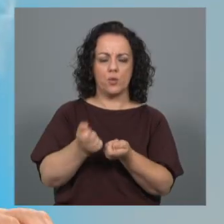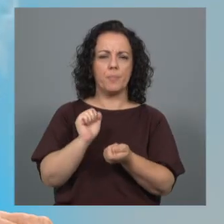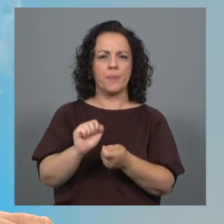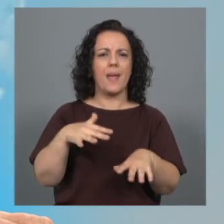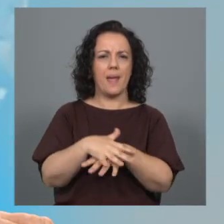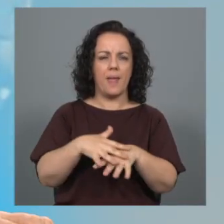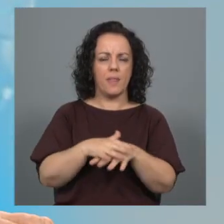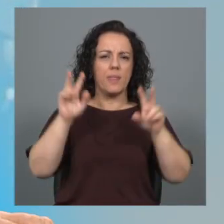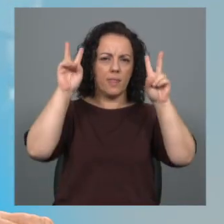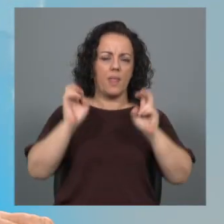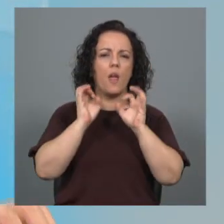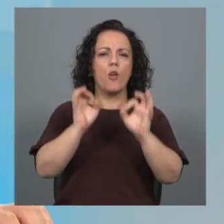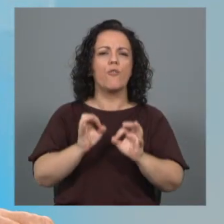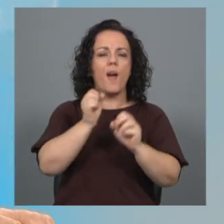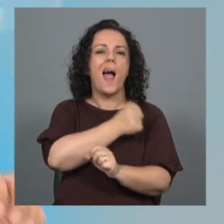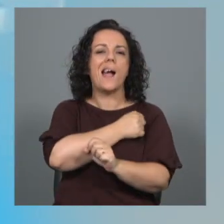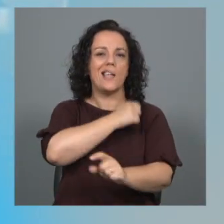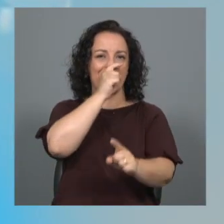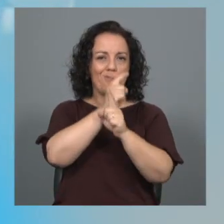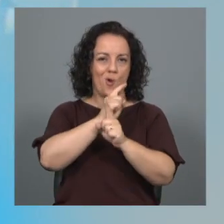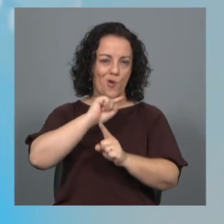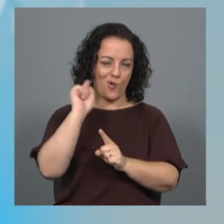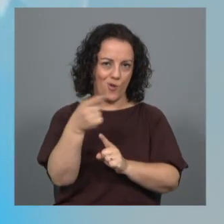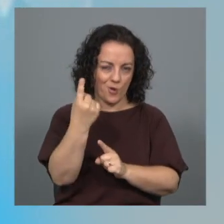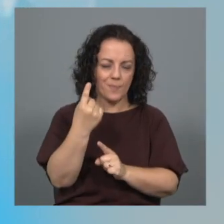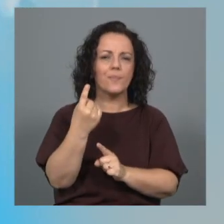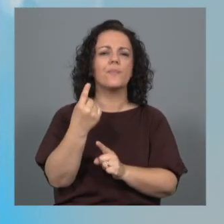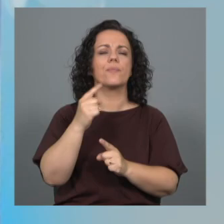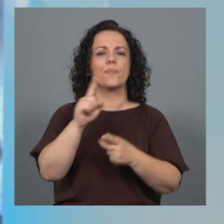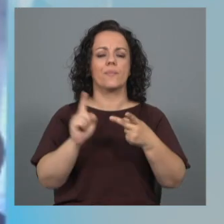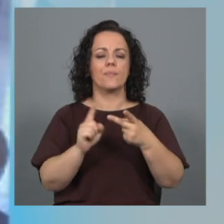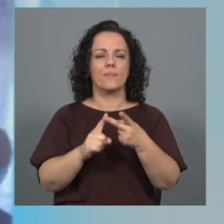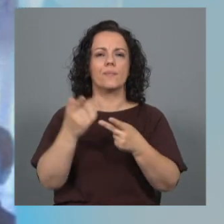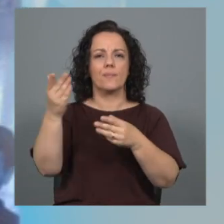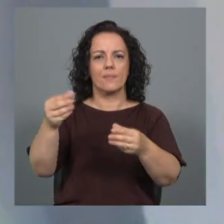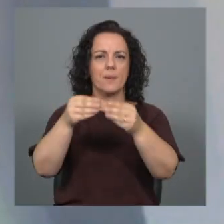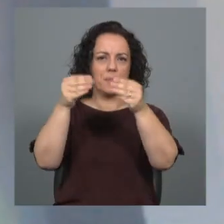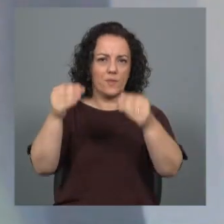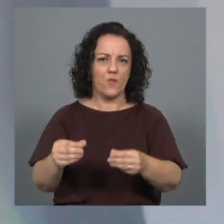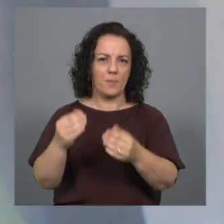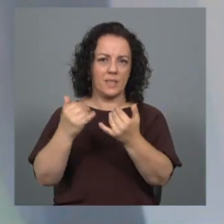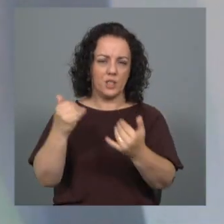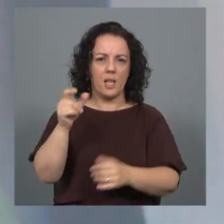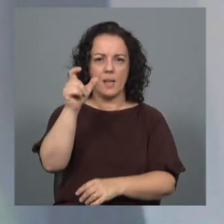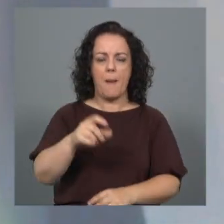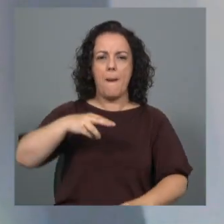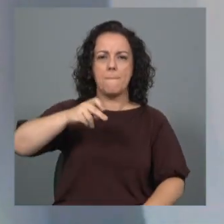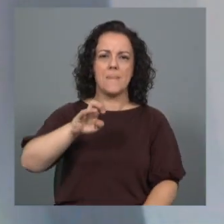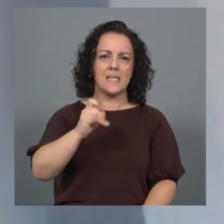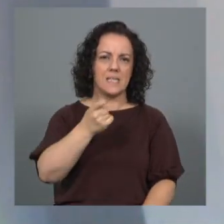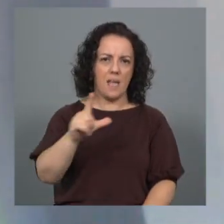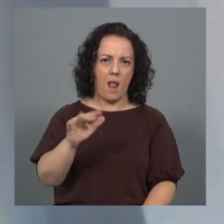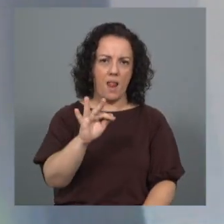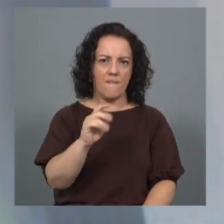Rede Cuidar da Casa Comum, e através das plataformas digitais, Marcial Felgueiras, que é o diretor